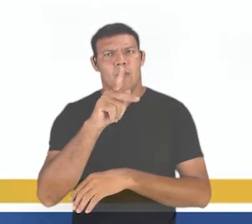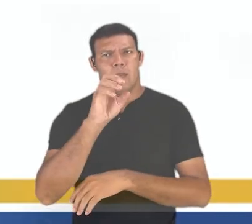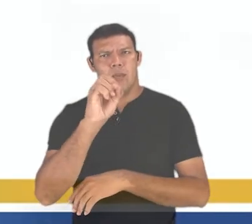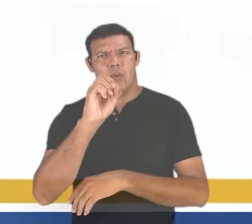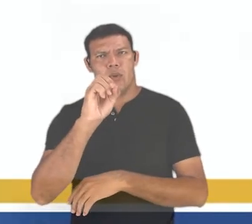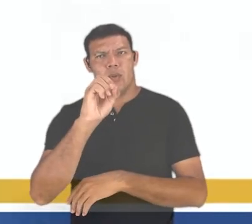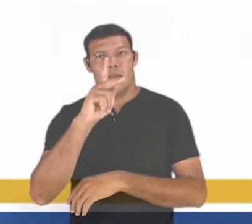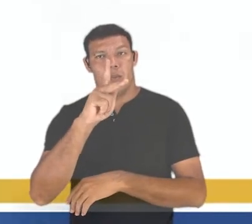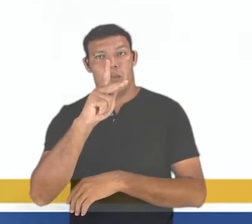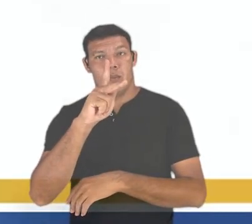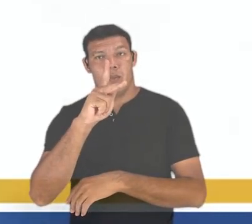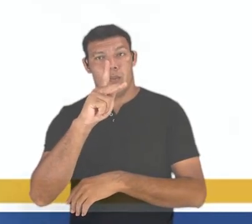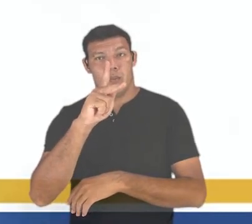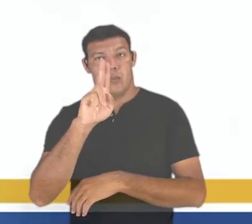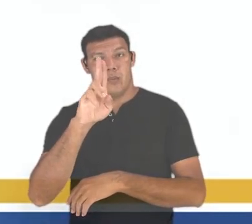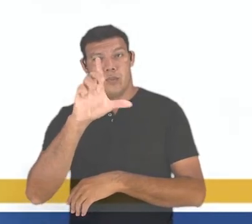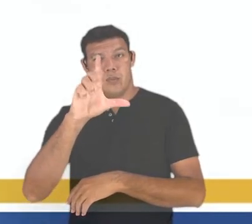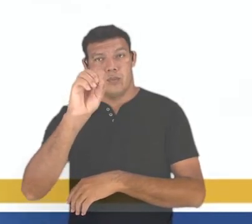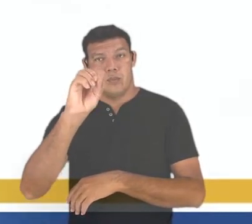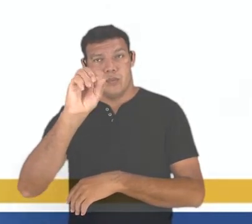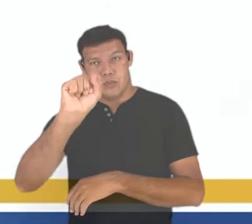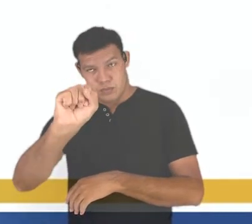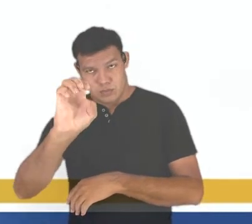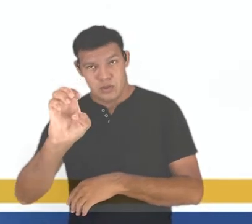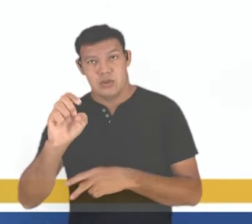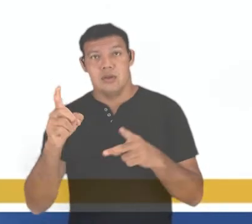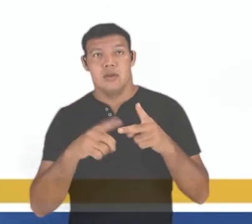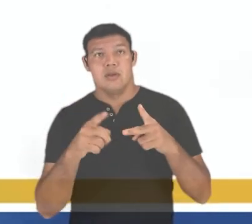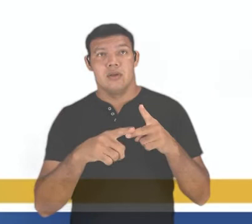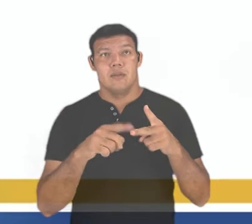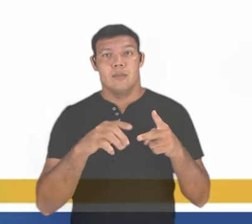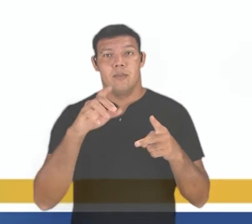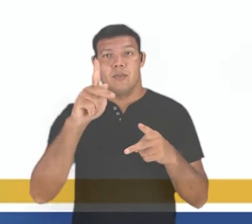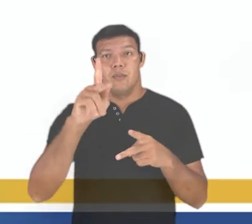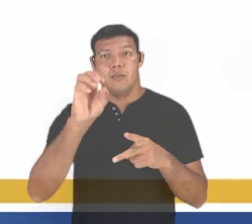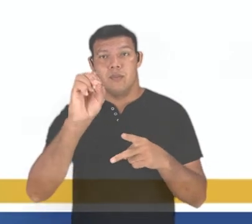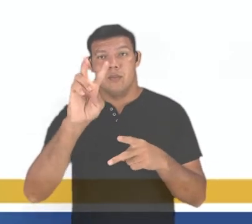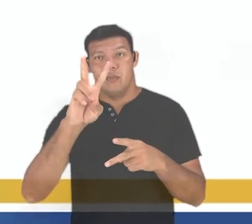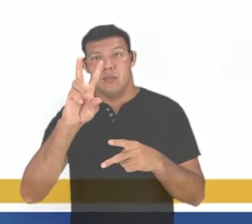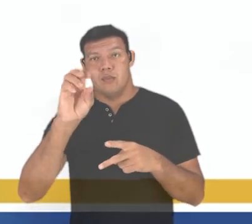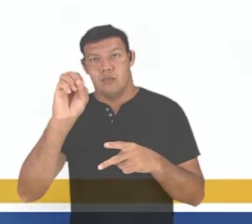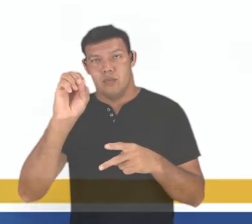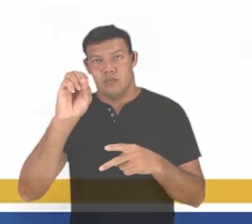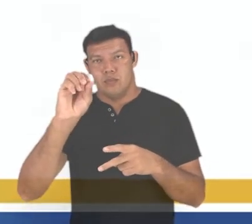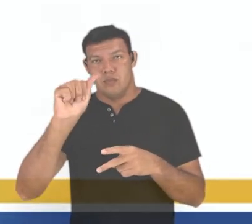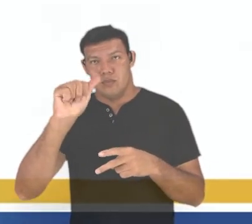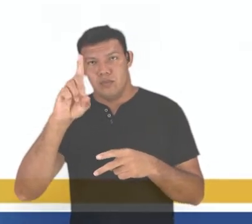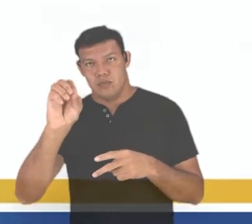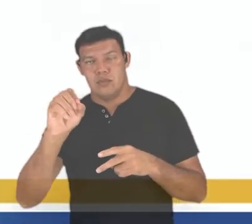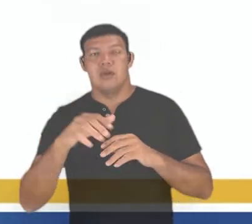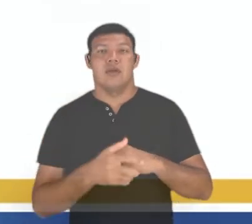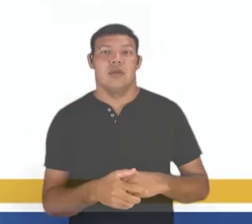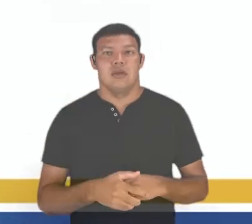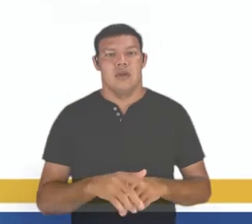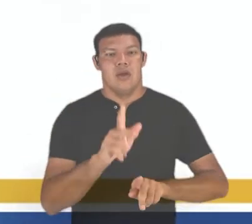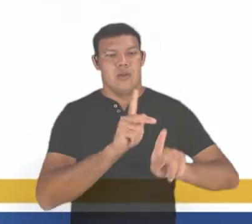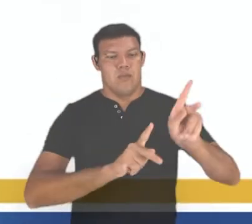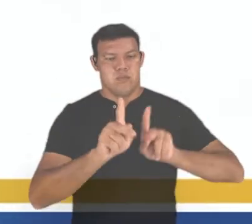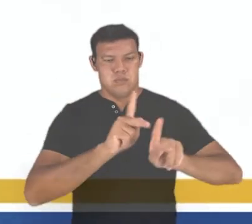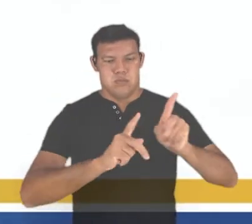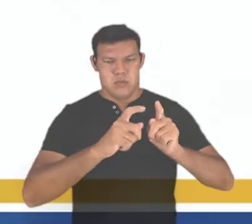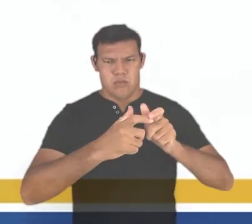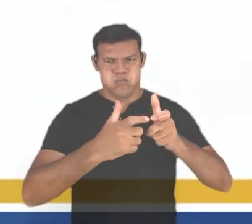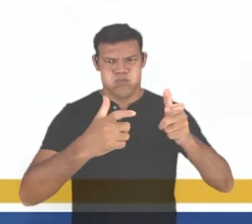esses dois termos? Você já deve ter ouvido falar. Eu posso falar assim, o Brasil é um país populoso, mas ele não é